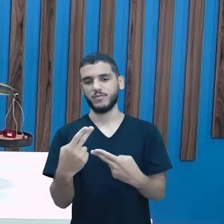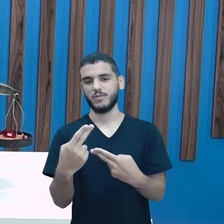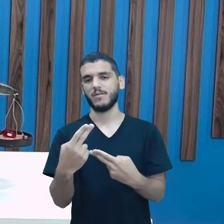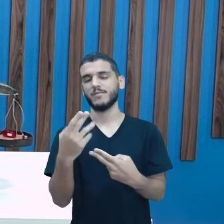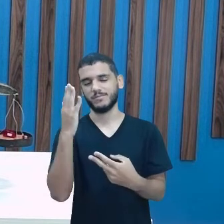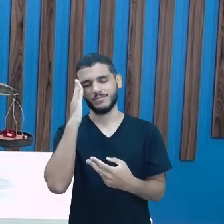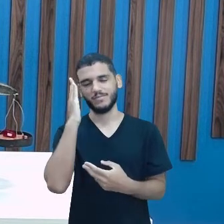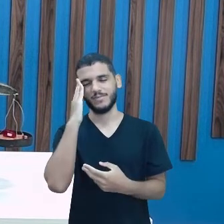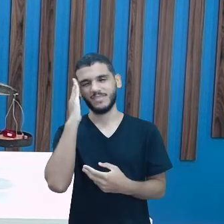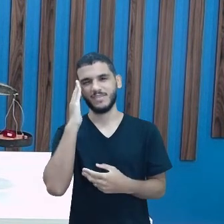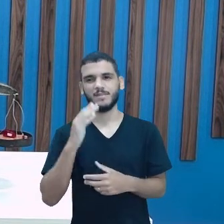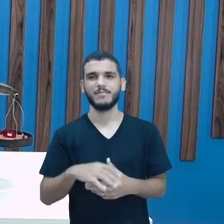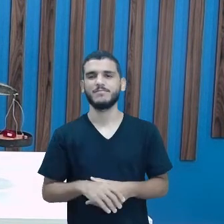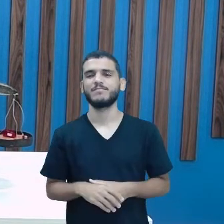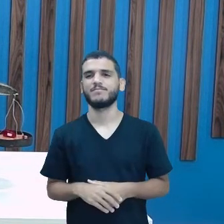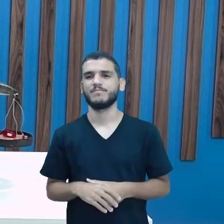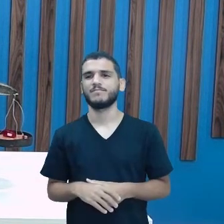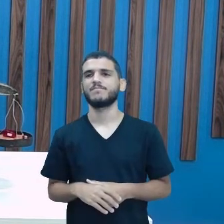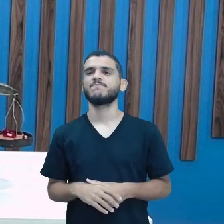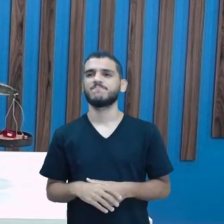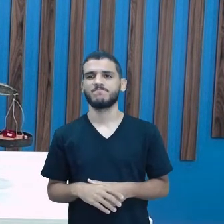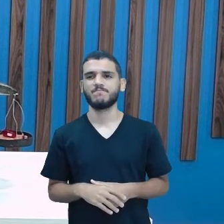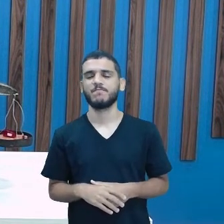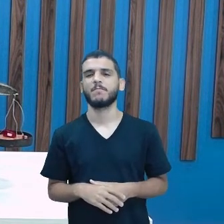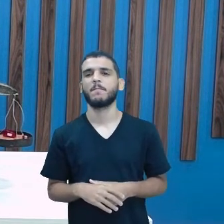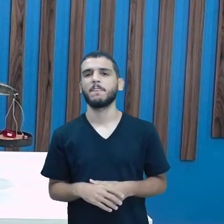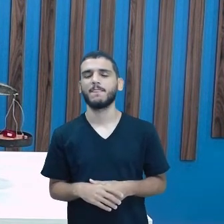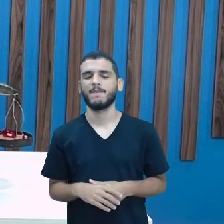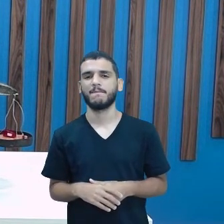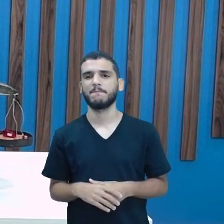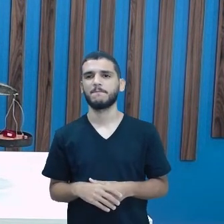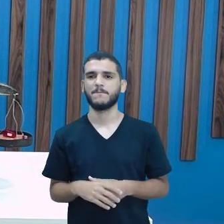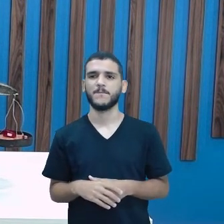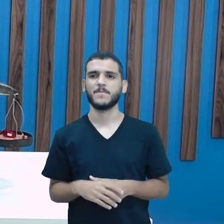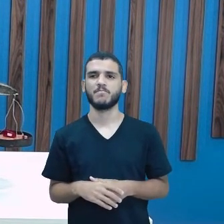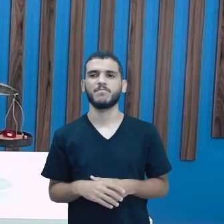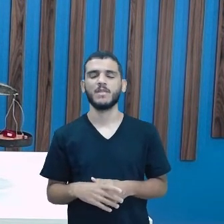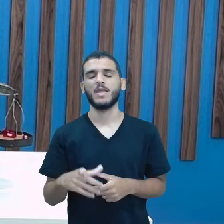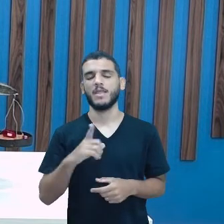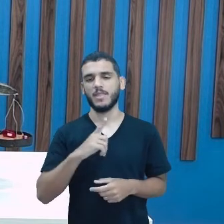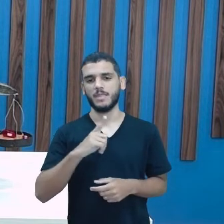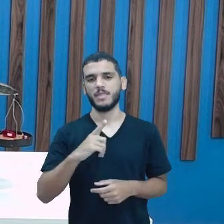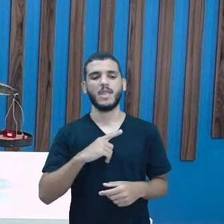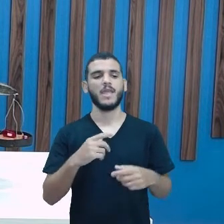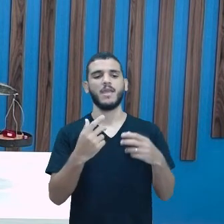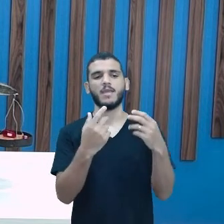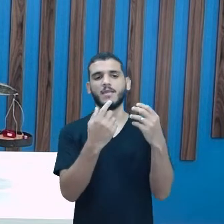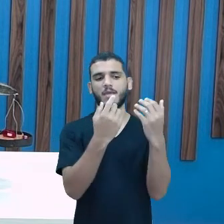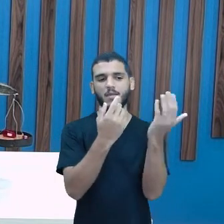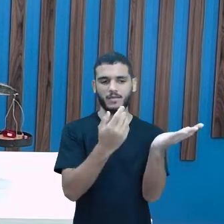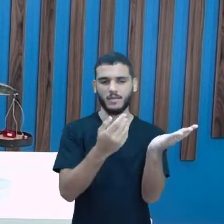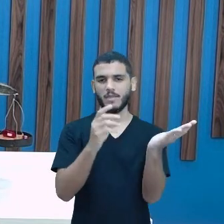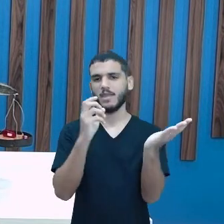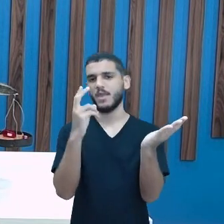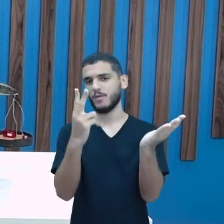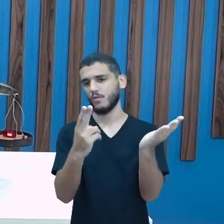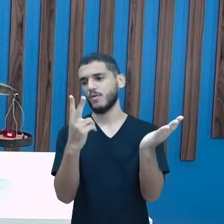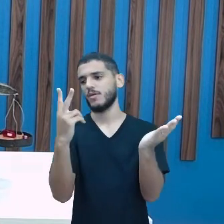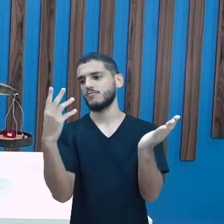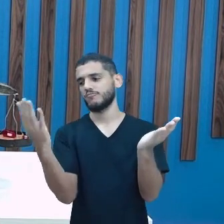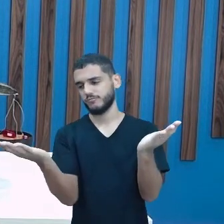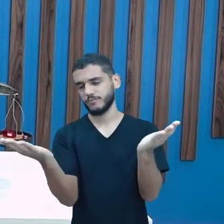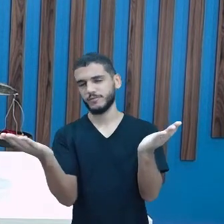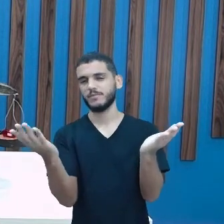de igualdade, né? De equivalência. O que eu tenho de um lado é igual ao que eu tenho do